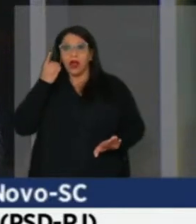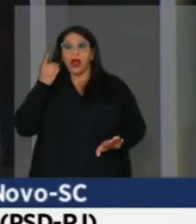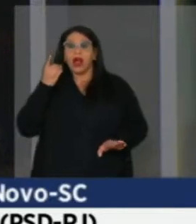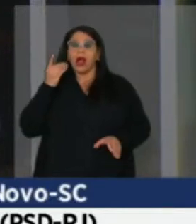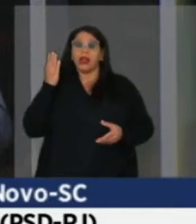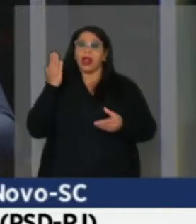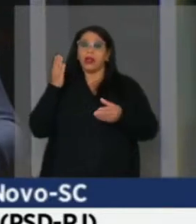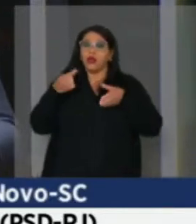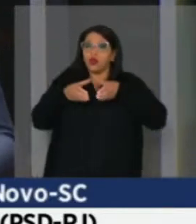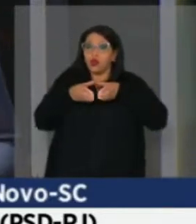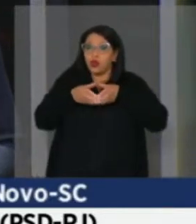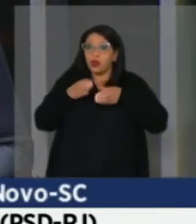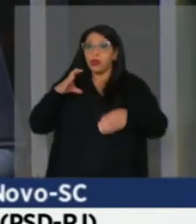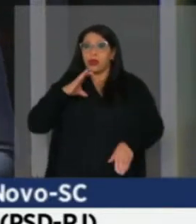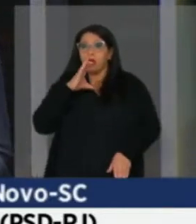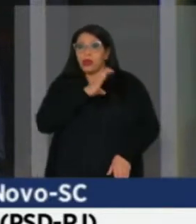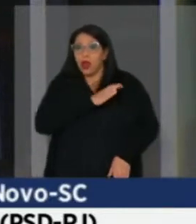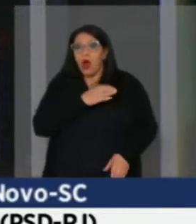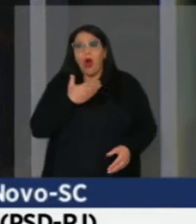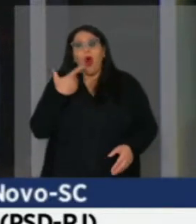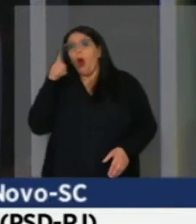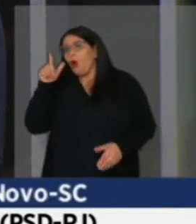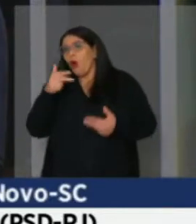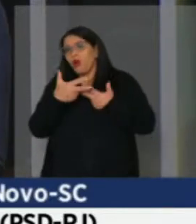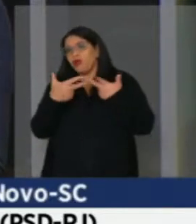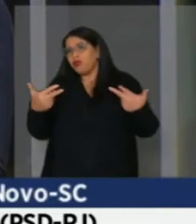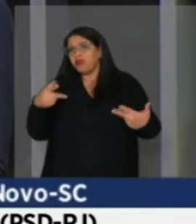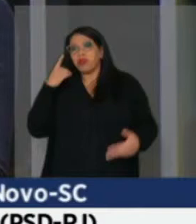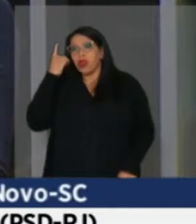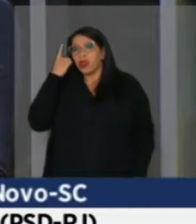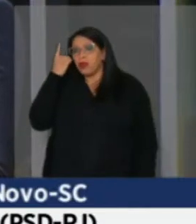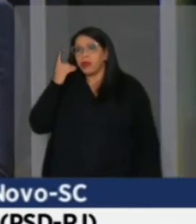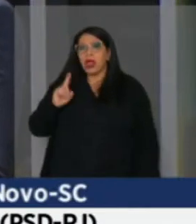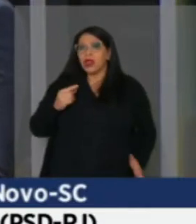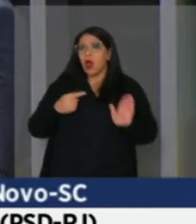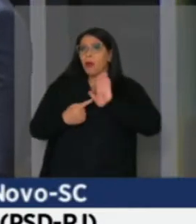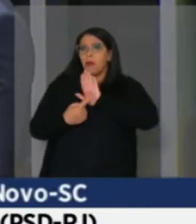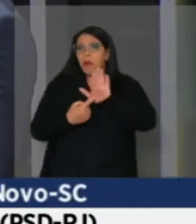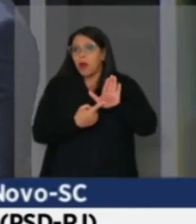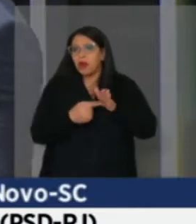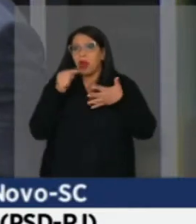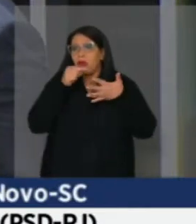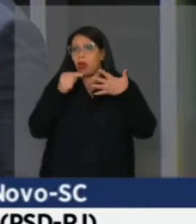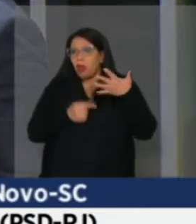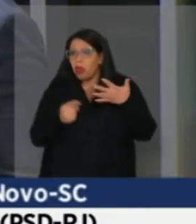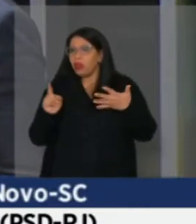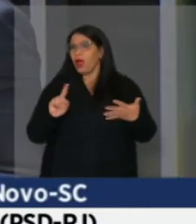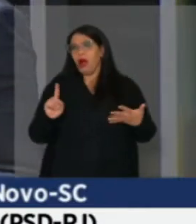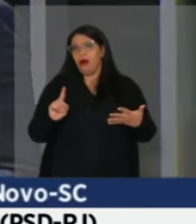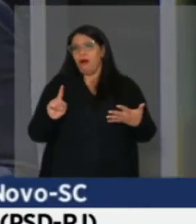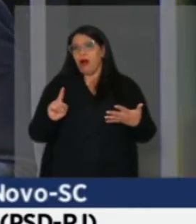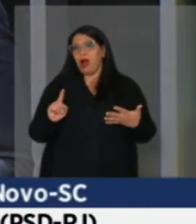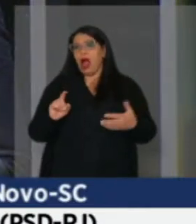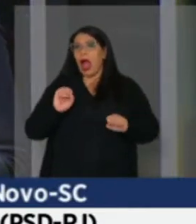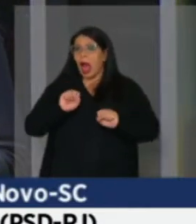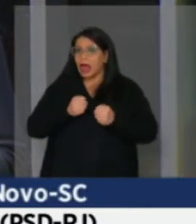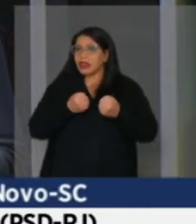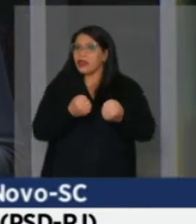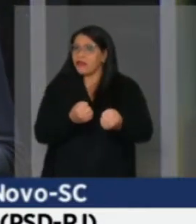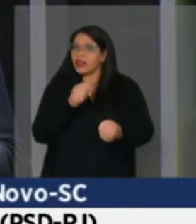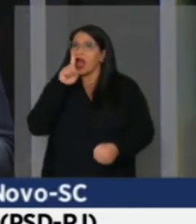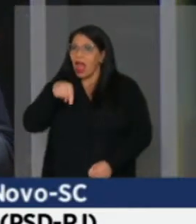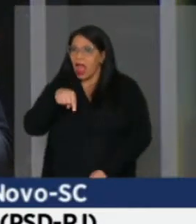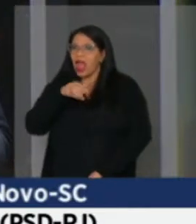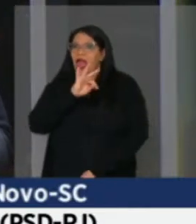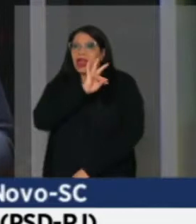também não foi por qualquer um dos outros parlamentares. A defesa, que realmente é técnica, e eu